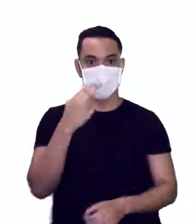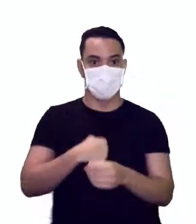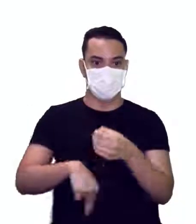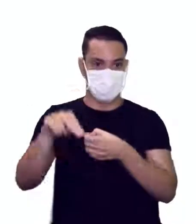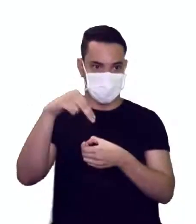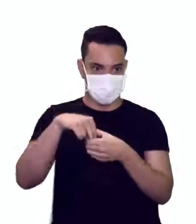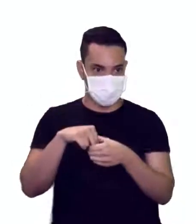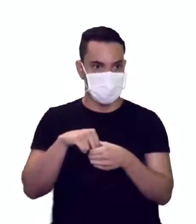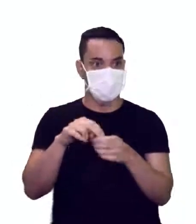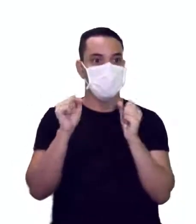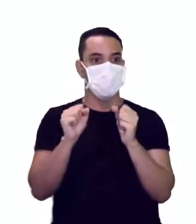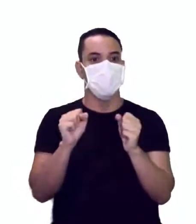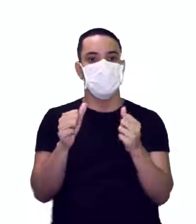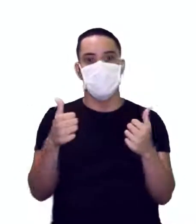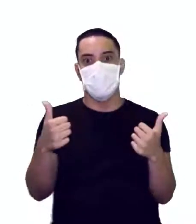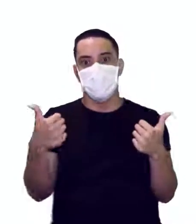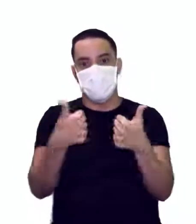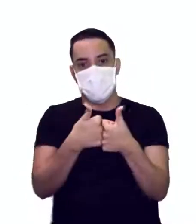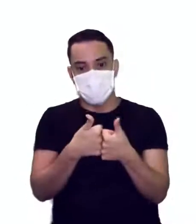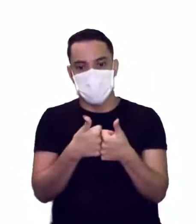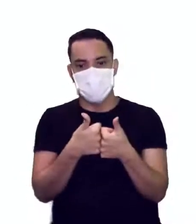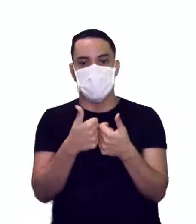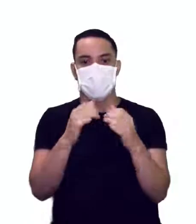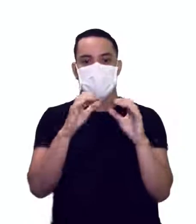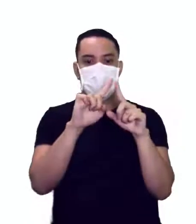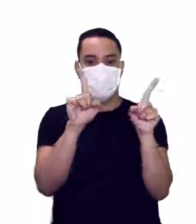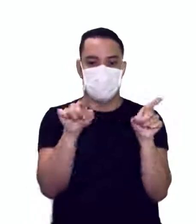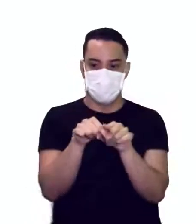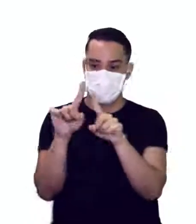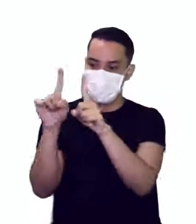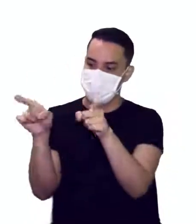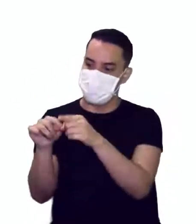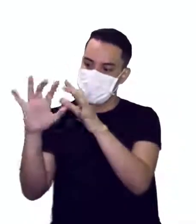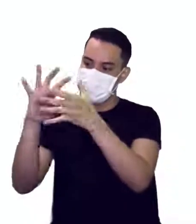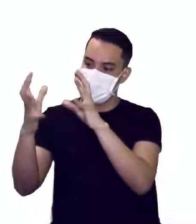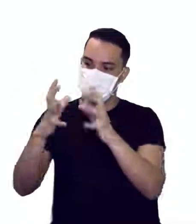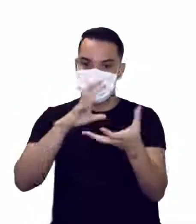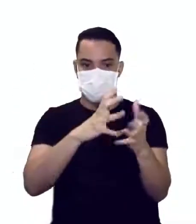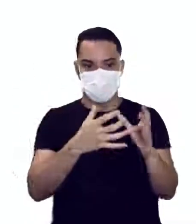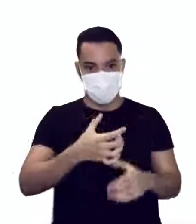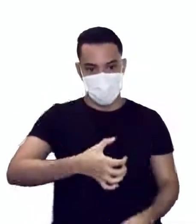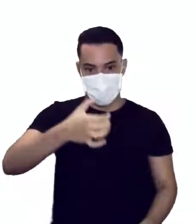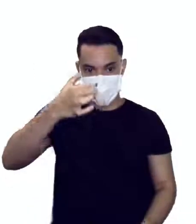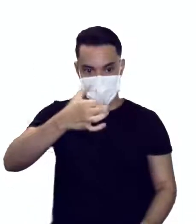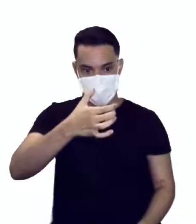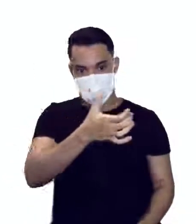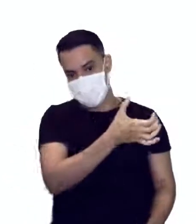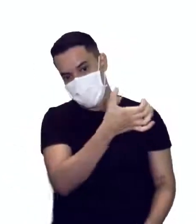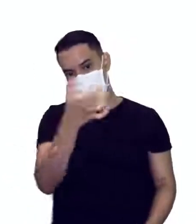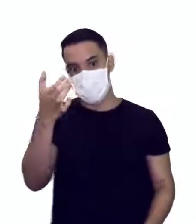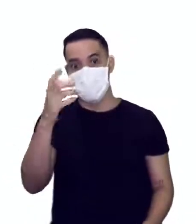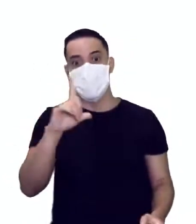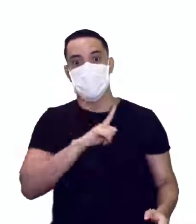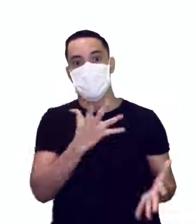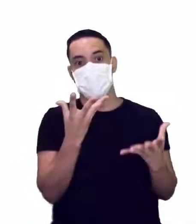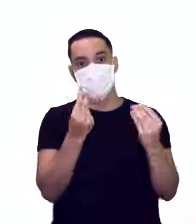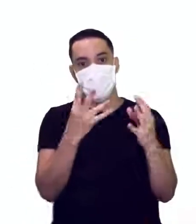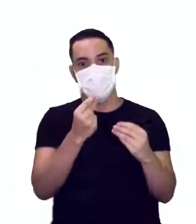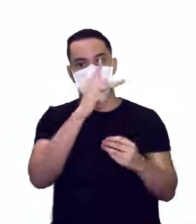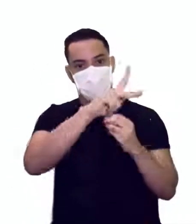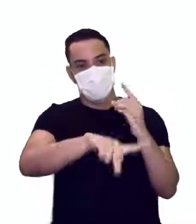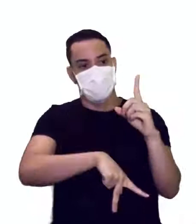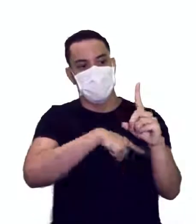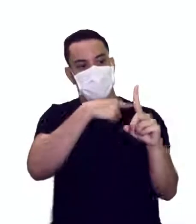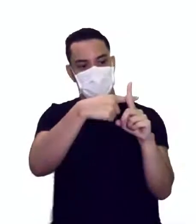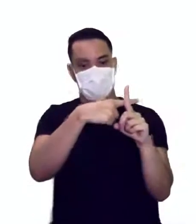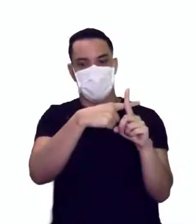ali que é aproximado da primeira esfera um bastão que ele está com excesso de prótons. Ou, nesse caso, eu